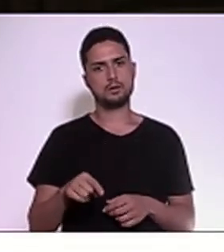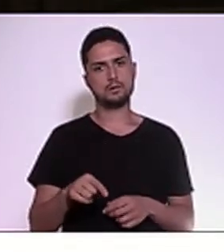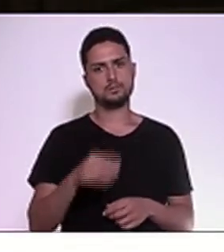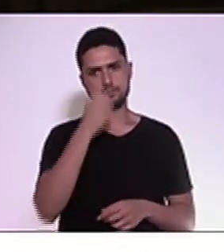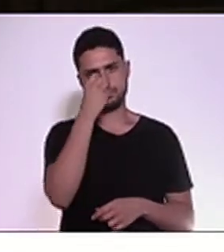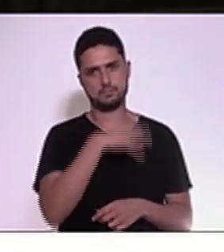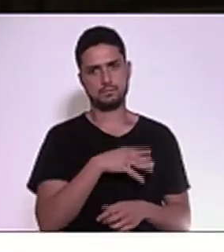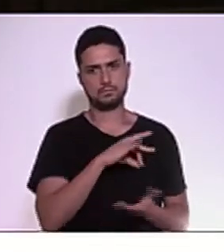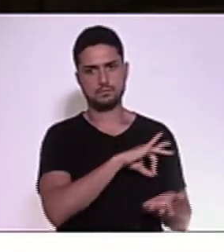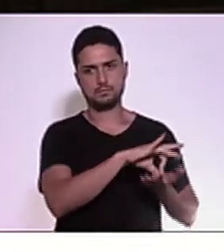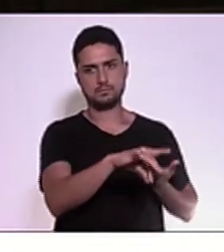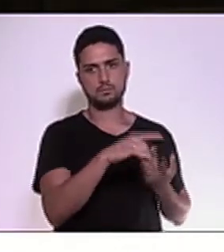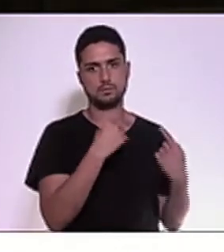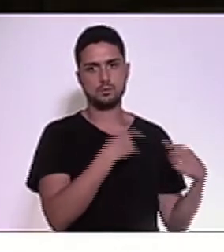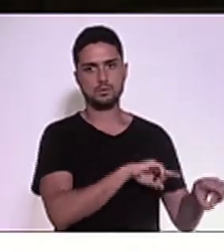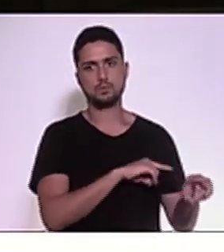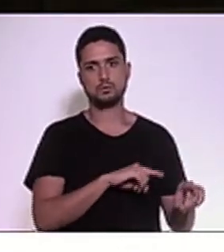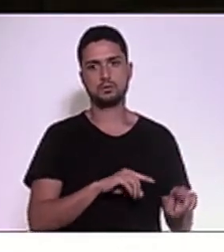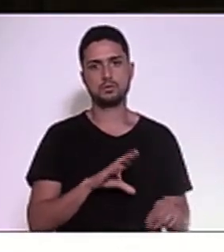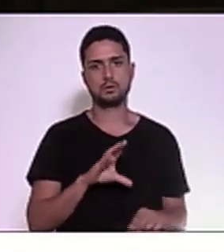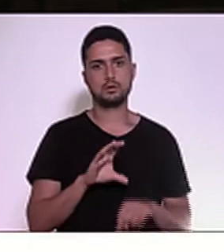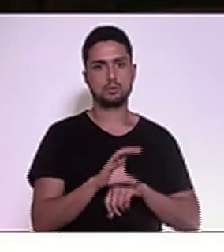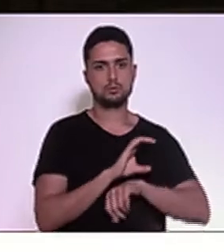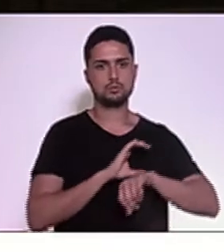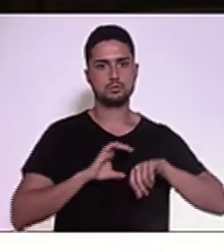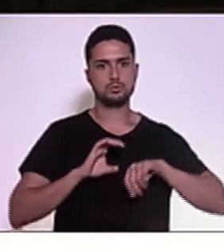ao dispositivo constitucional. Que